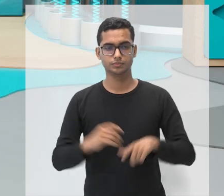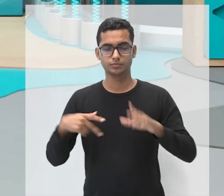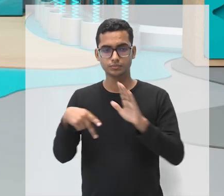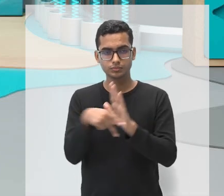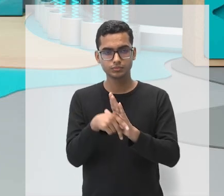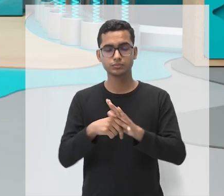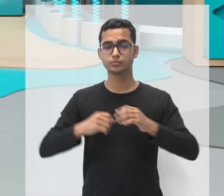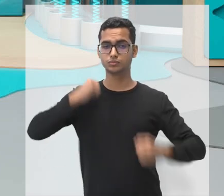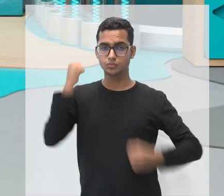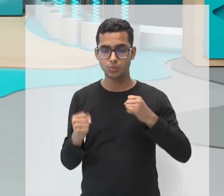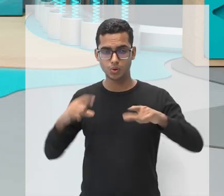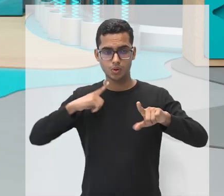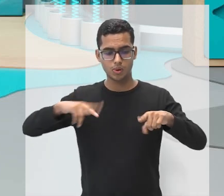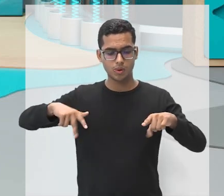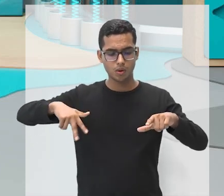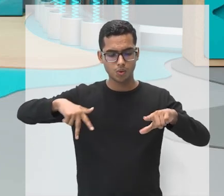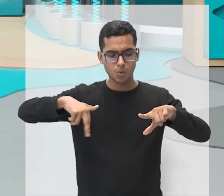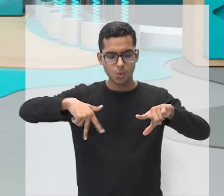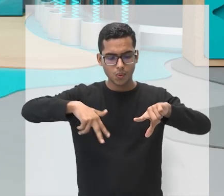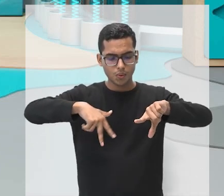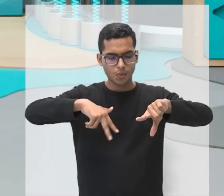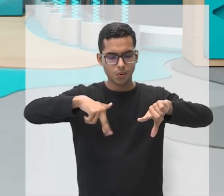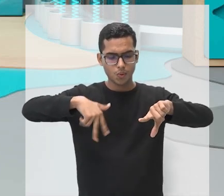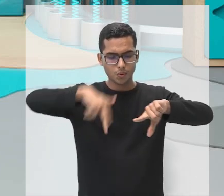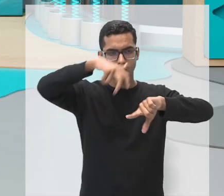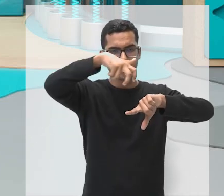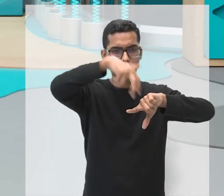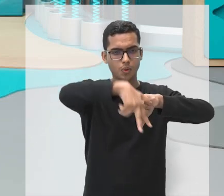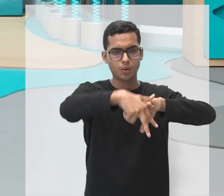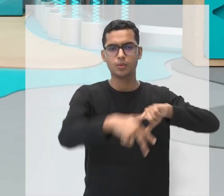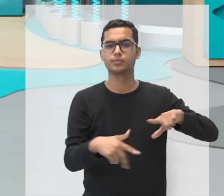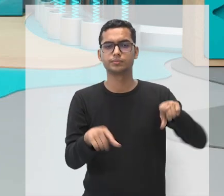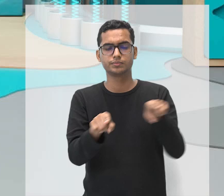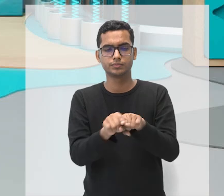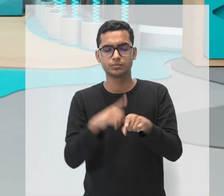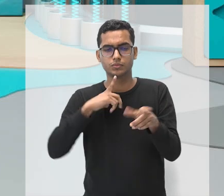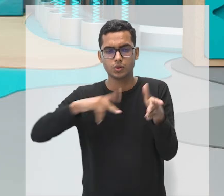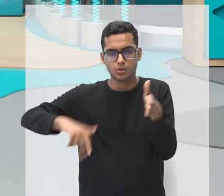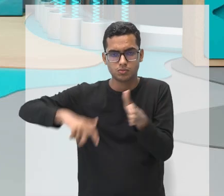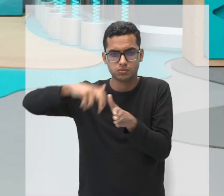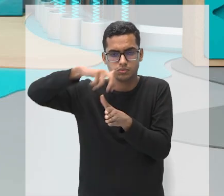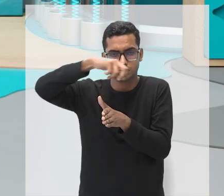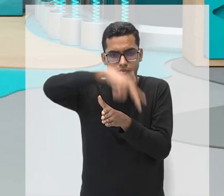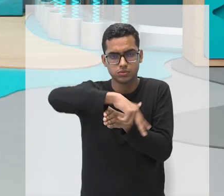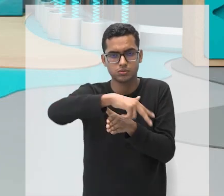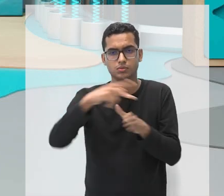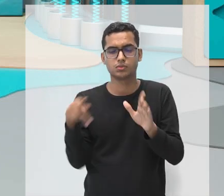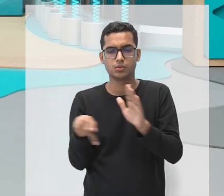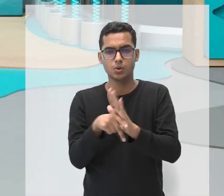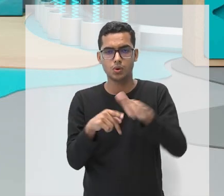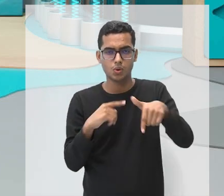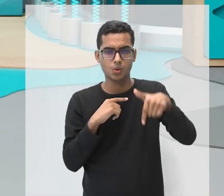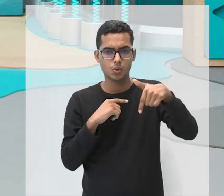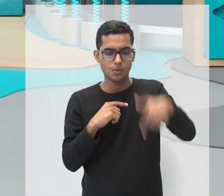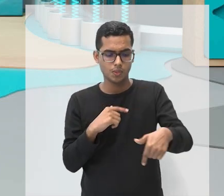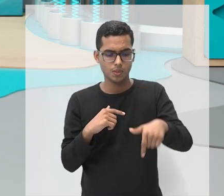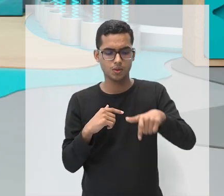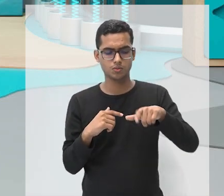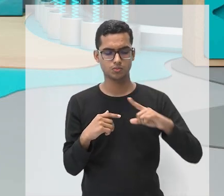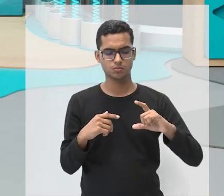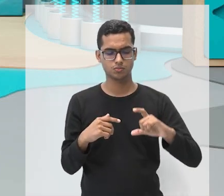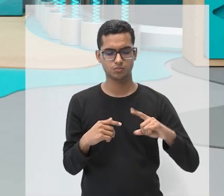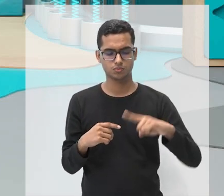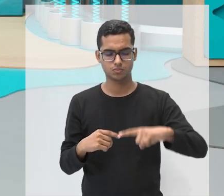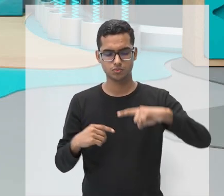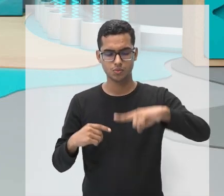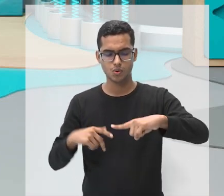com barreiras, as corridas com obstáculos, a gente vai ter uma diferença, tá bom? As barreiras vão ser aquelas traves que vão ficar ali ao longo do percurso. A